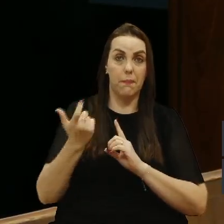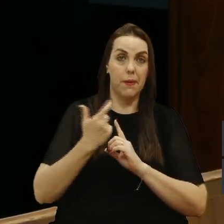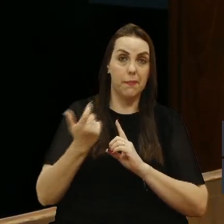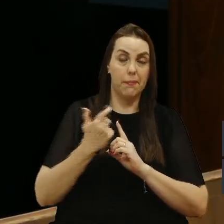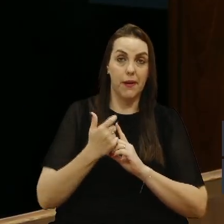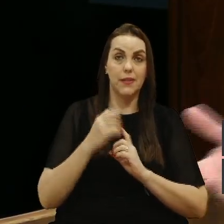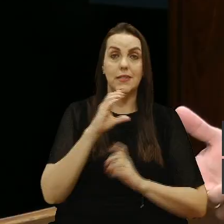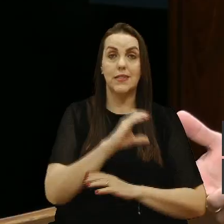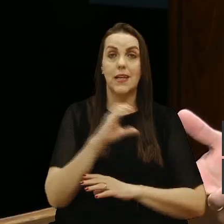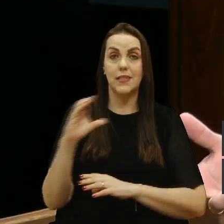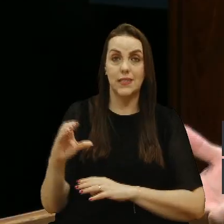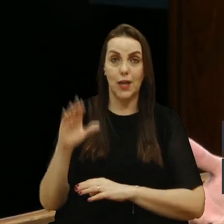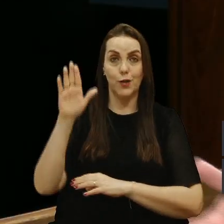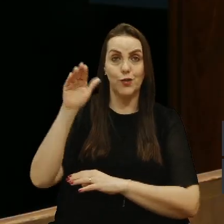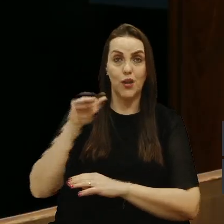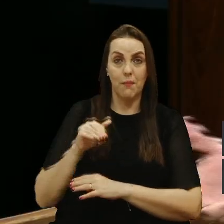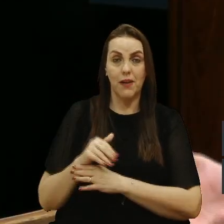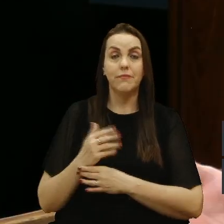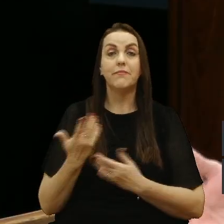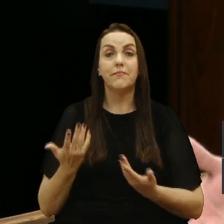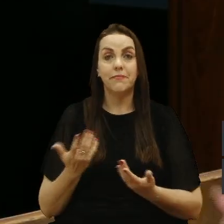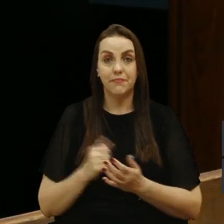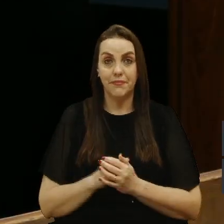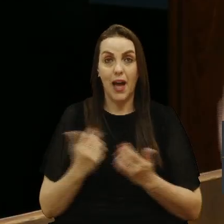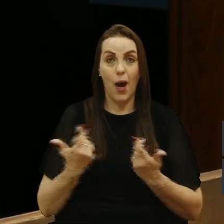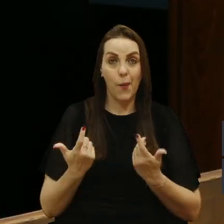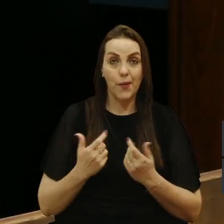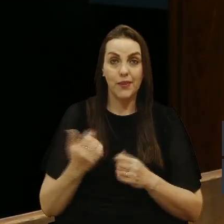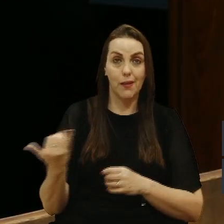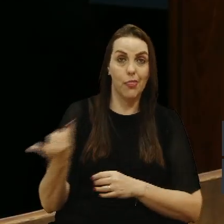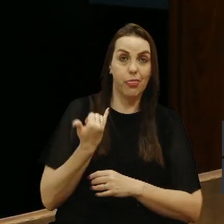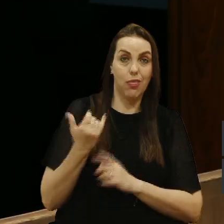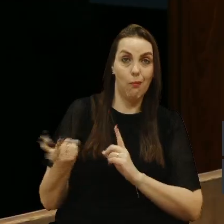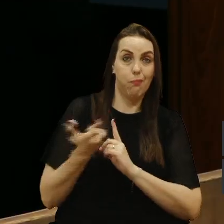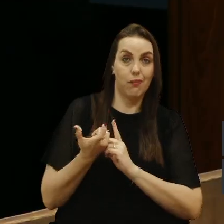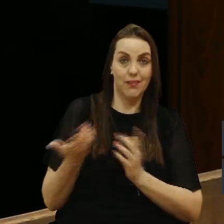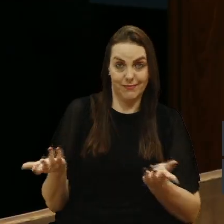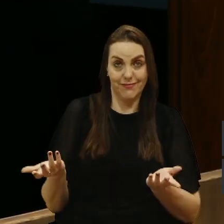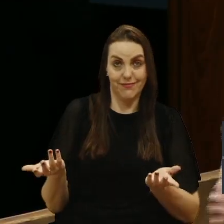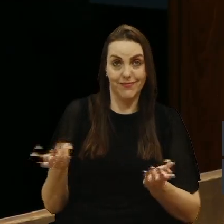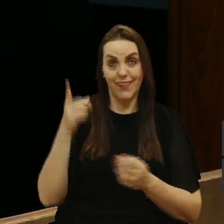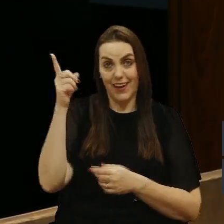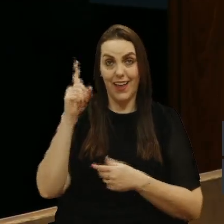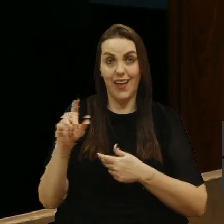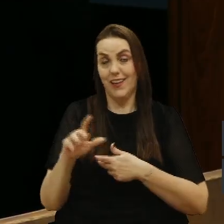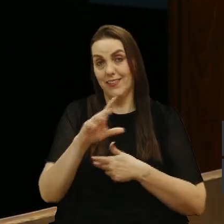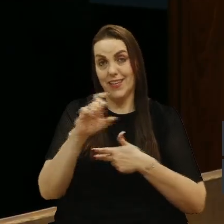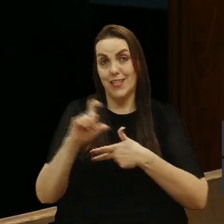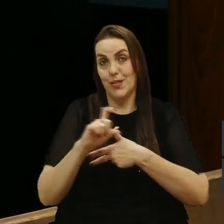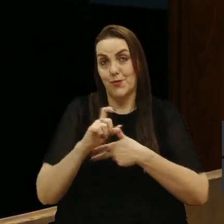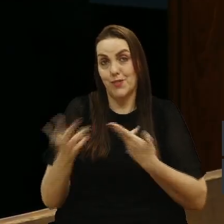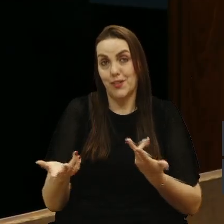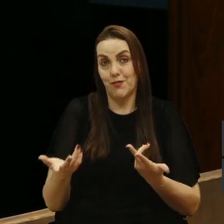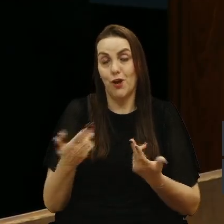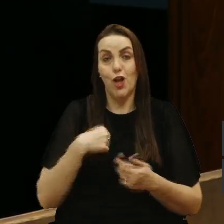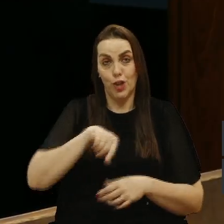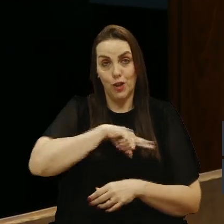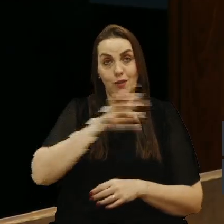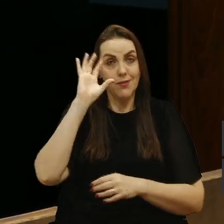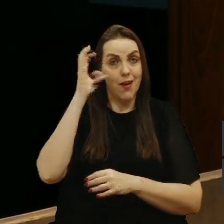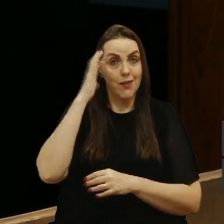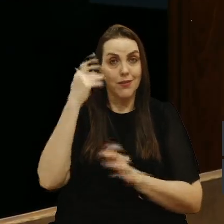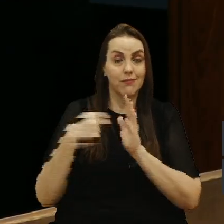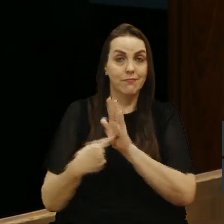comissão. O senhor acha que o ataque veio de onde? Do Executivo. Então, bom, nós apresentamos saídas. Sem quem não faz é o prefeito Adiló. Essa é a